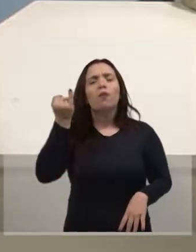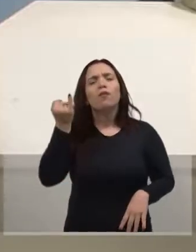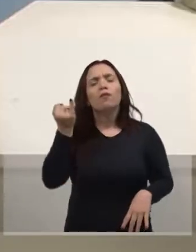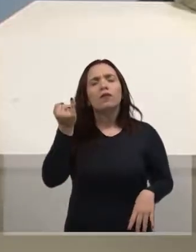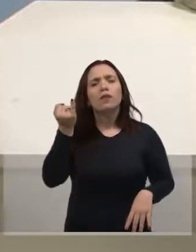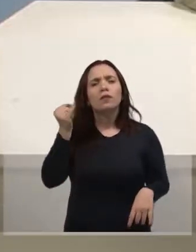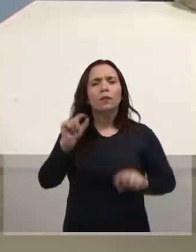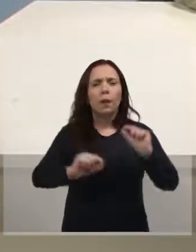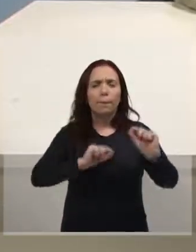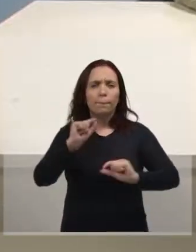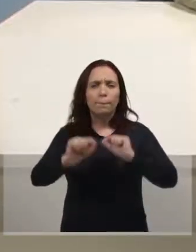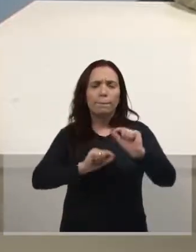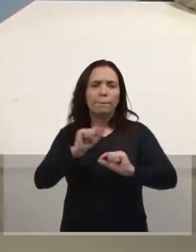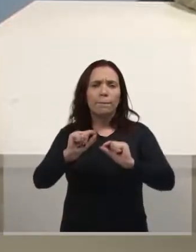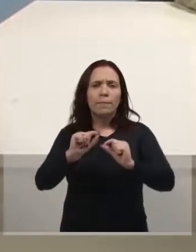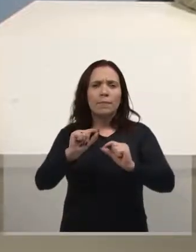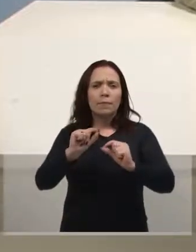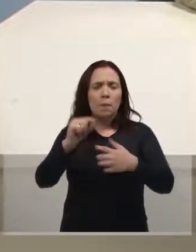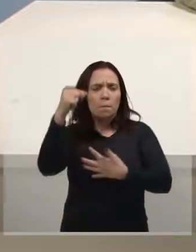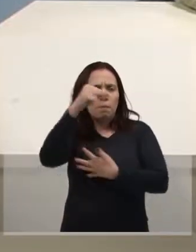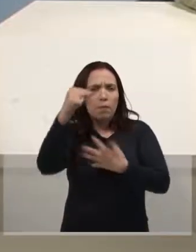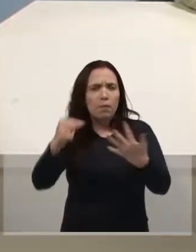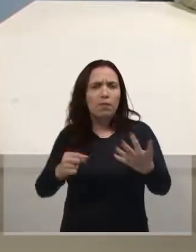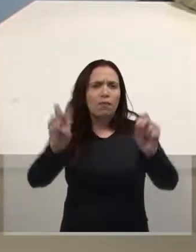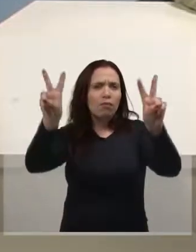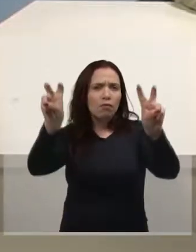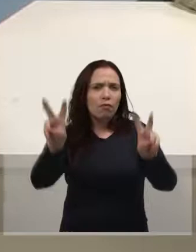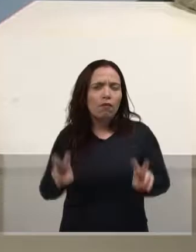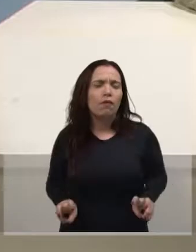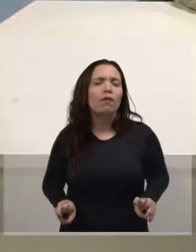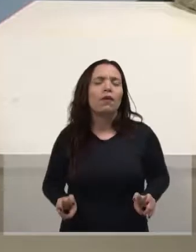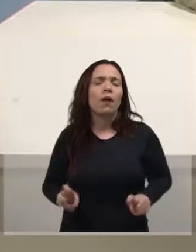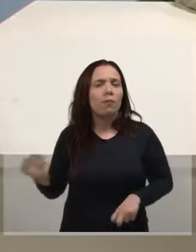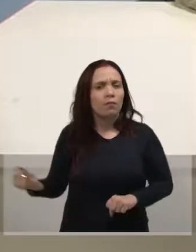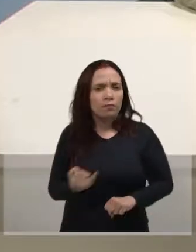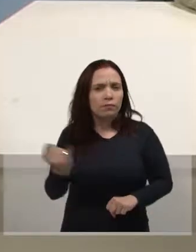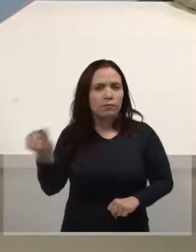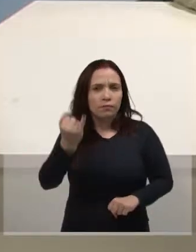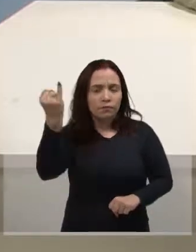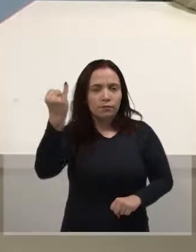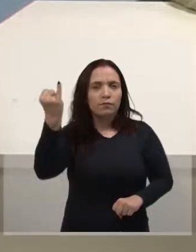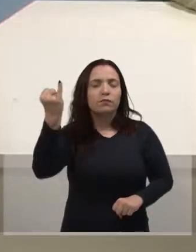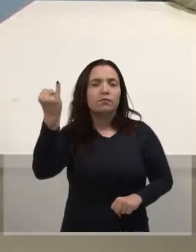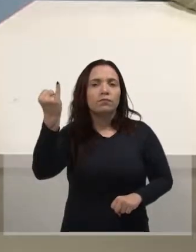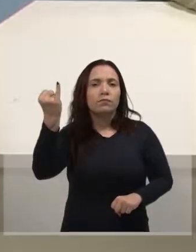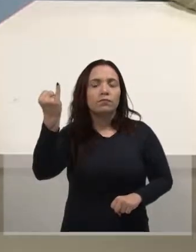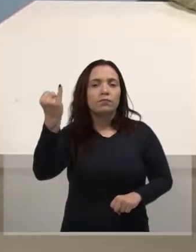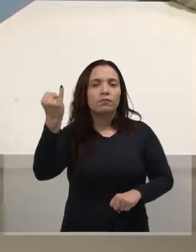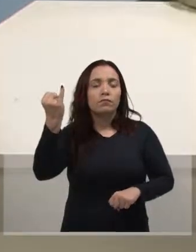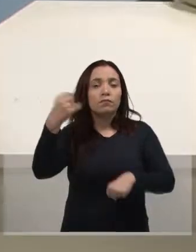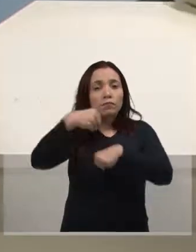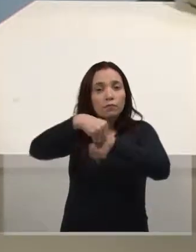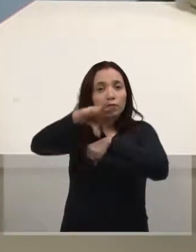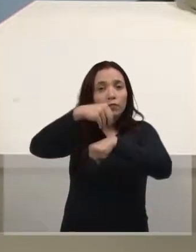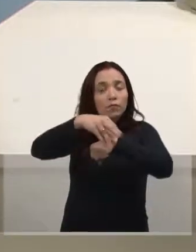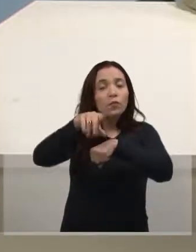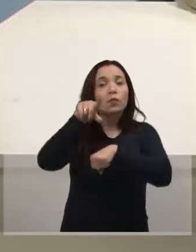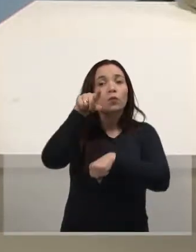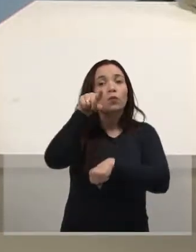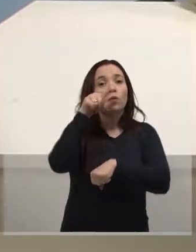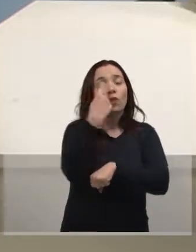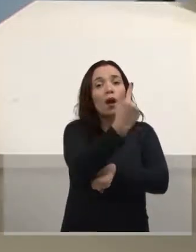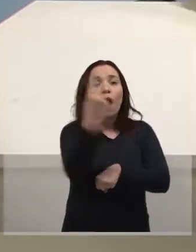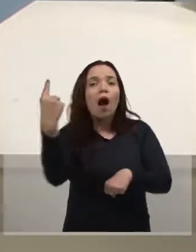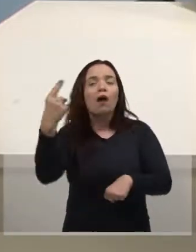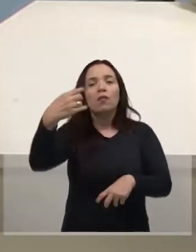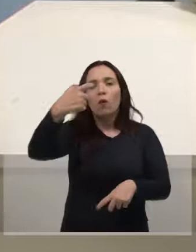aproveitar as múltiplas demandas de análises que são necessárias para você formar a sua boa